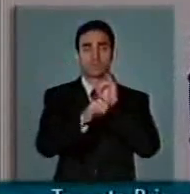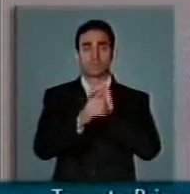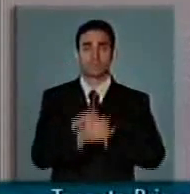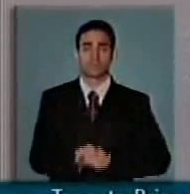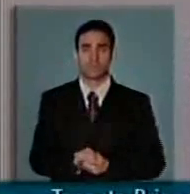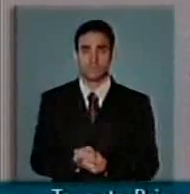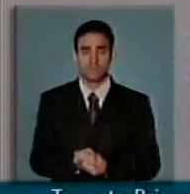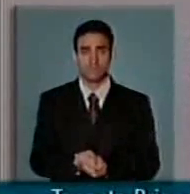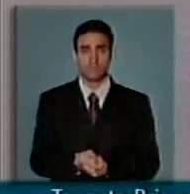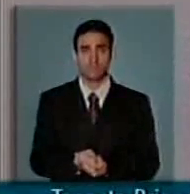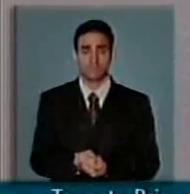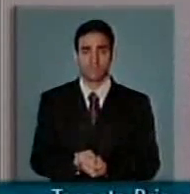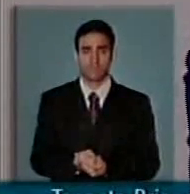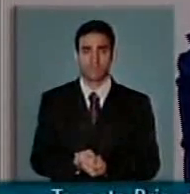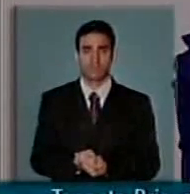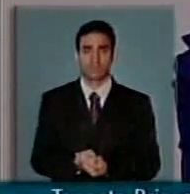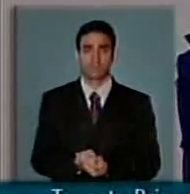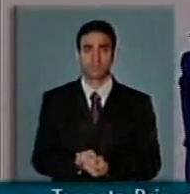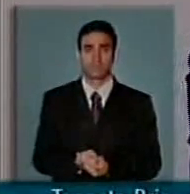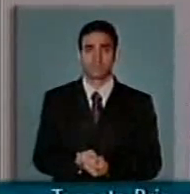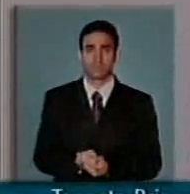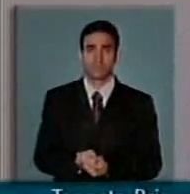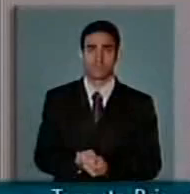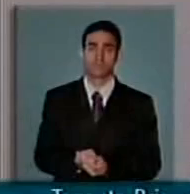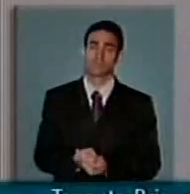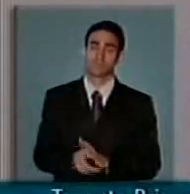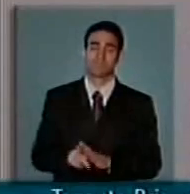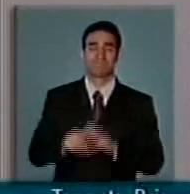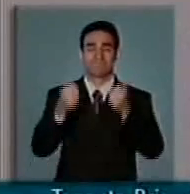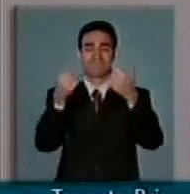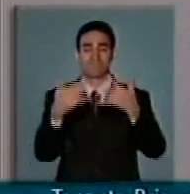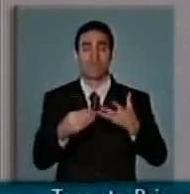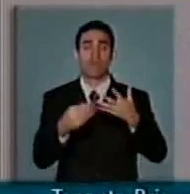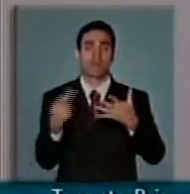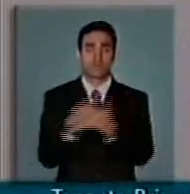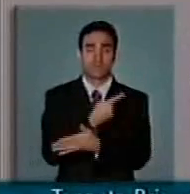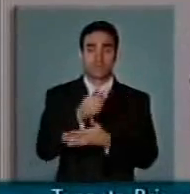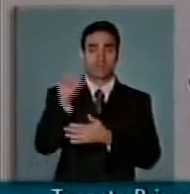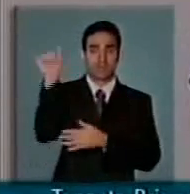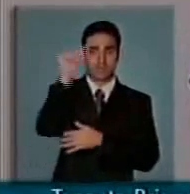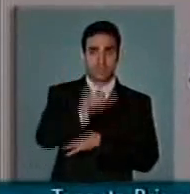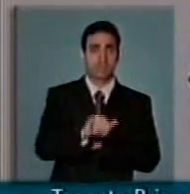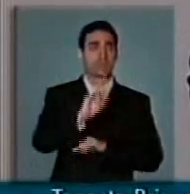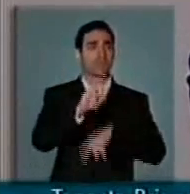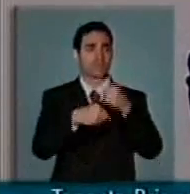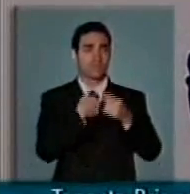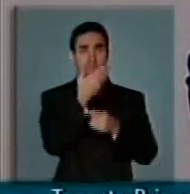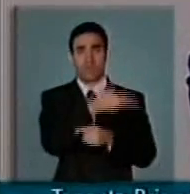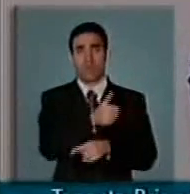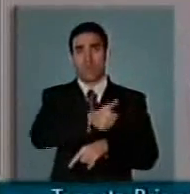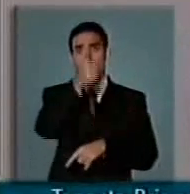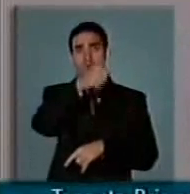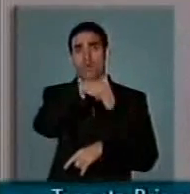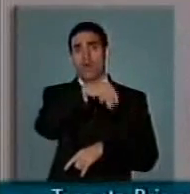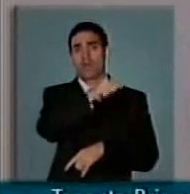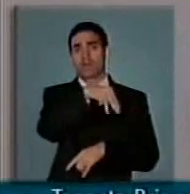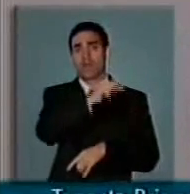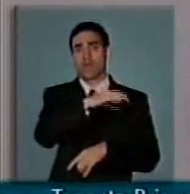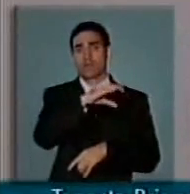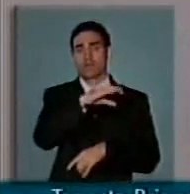As demais partes em relação aos próprios acidentes, eu acho que a ANAC poderia responder um pouco mais, e dessa parte